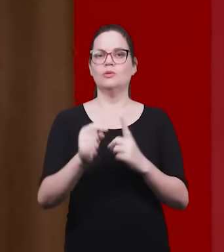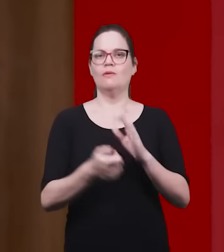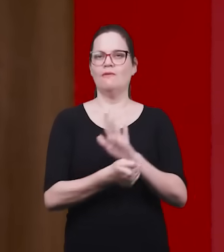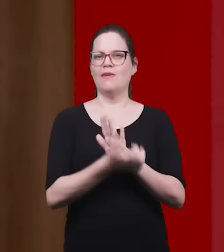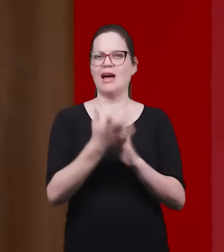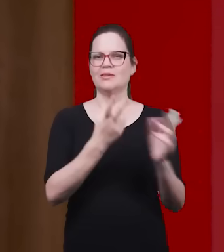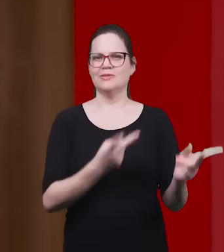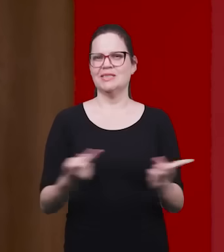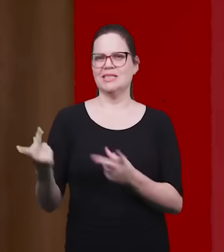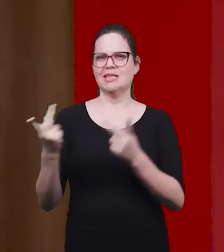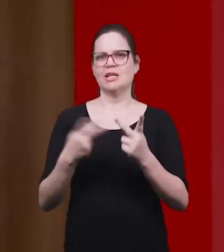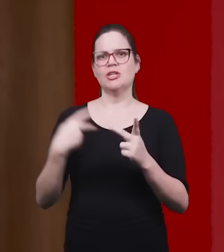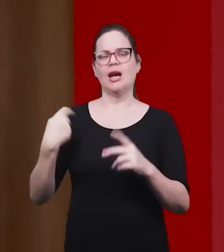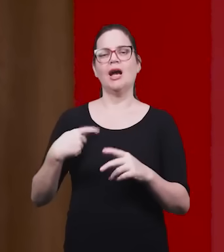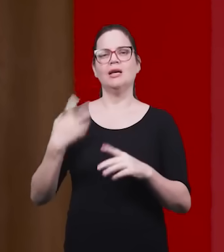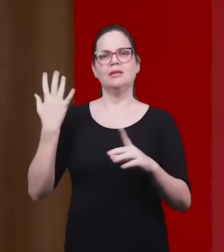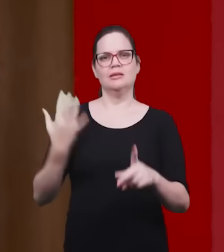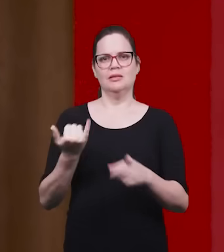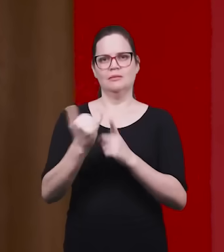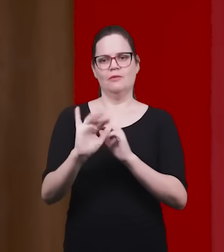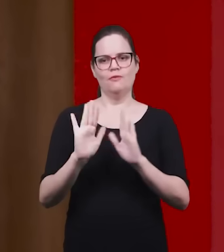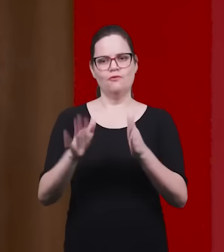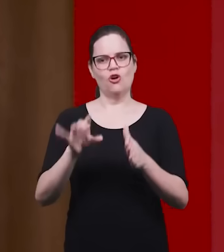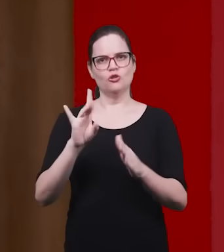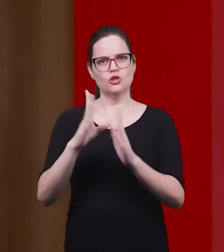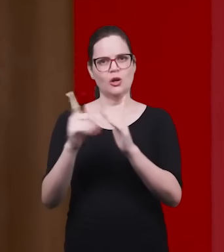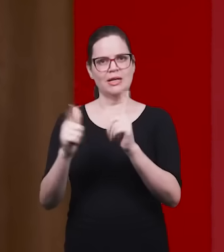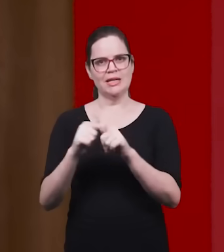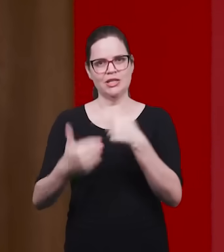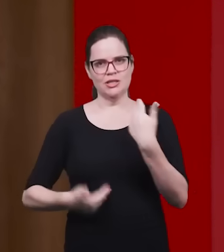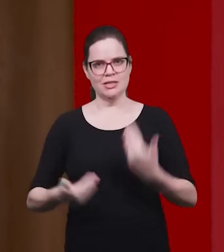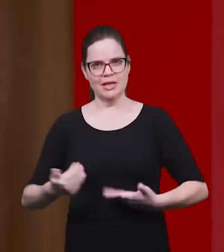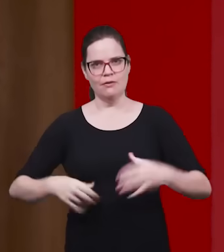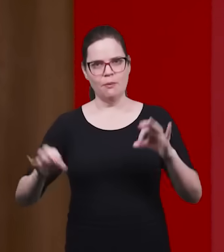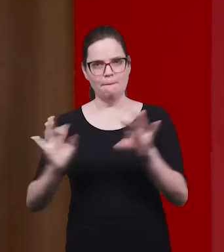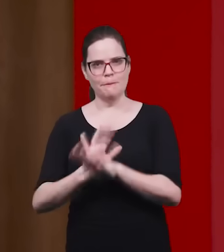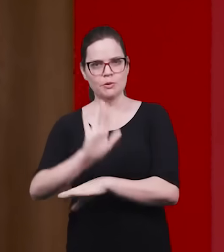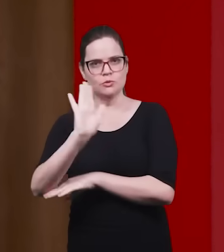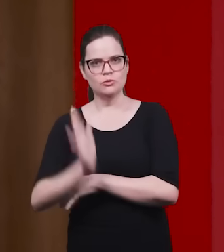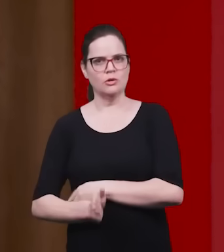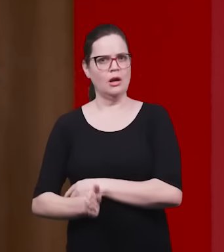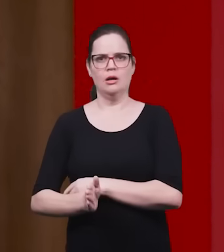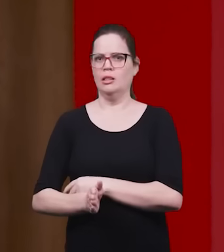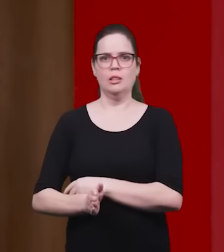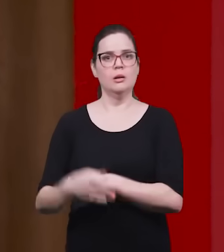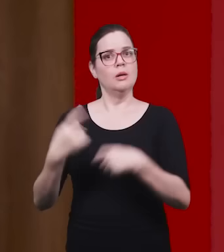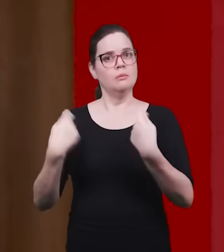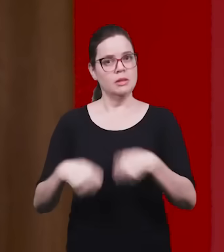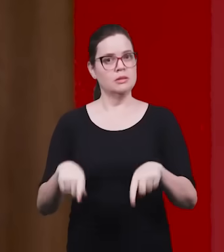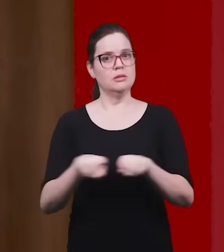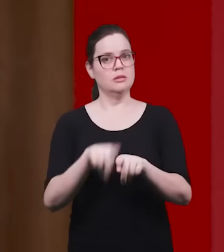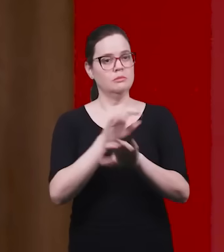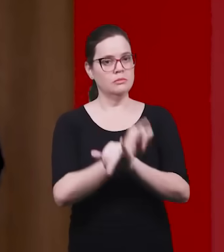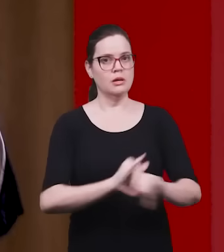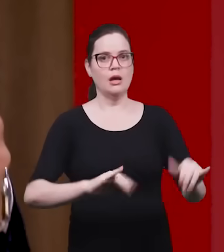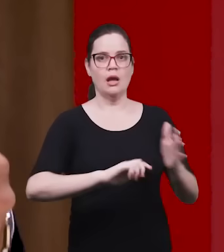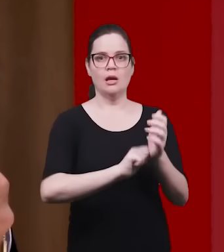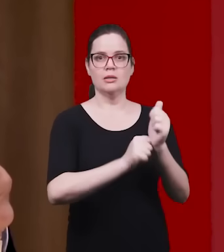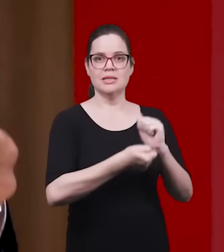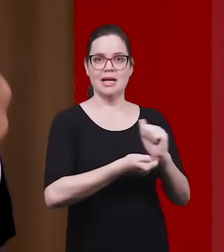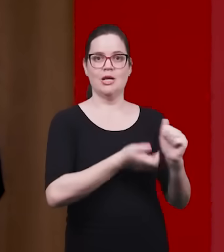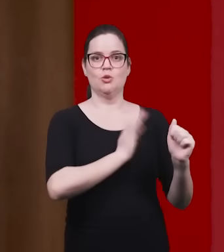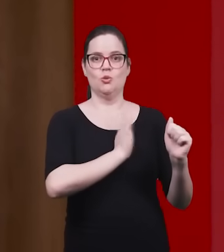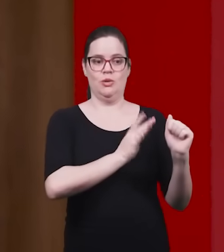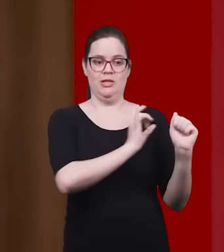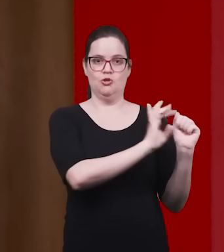igreja. Então, essa interpretação de um culto evangelístico tem que ser aquela em que o Senhor vai revelar os segredos do